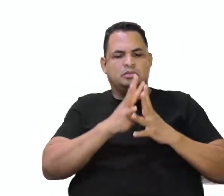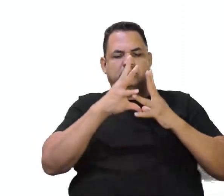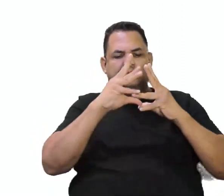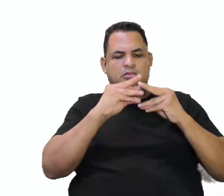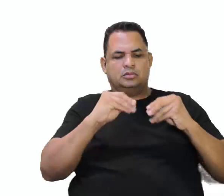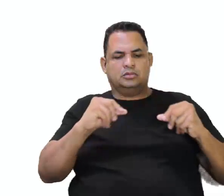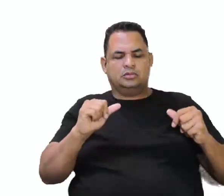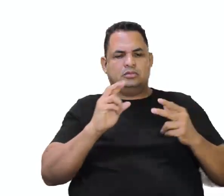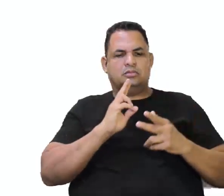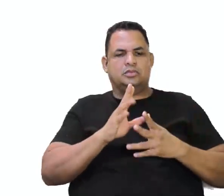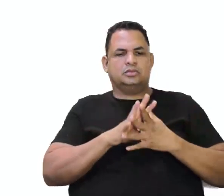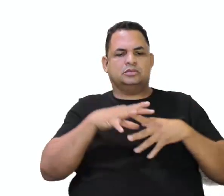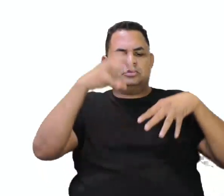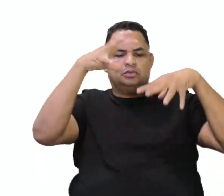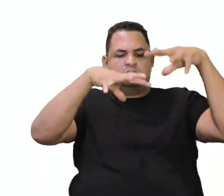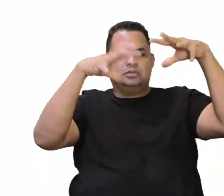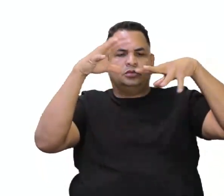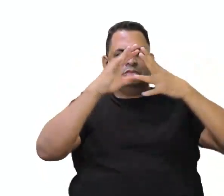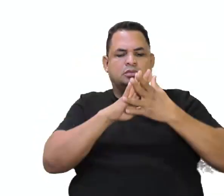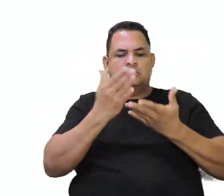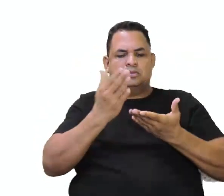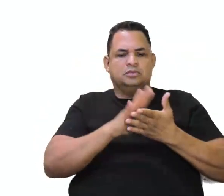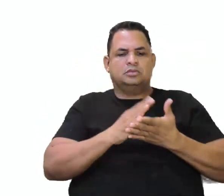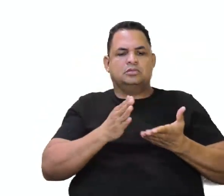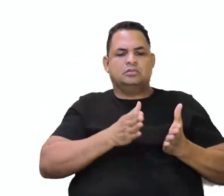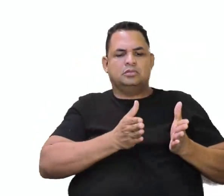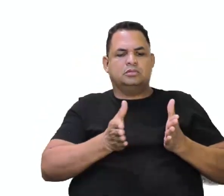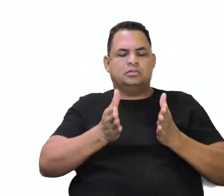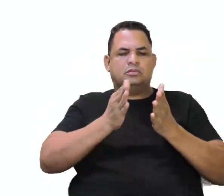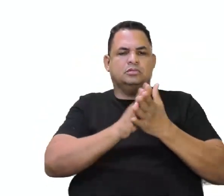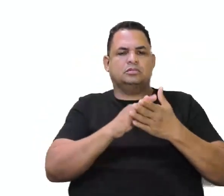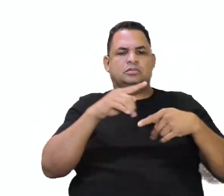lavados no processo de chuva, sendo liberados por corpo hídrico